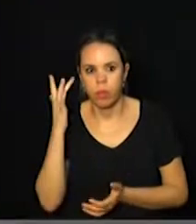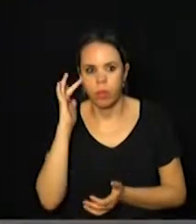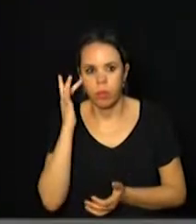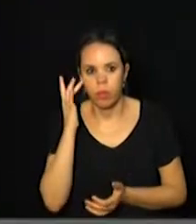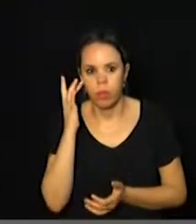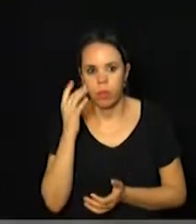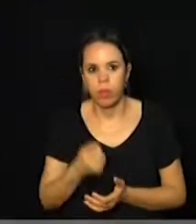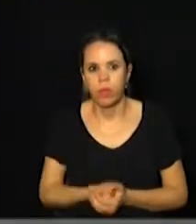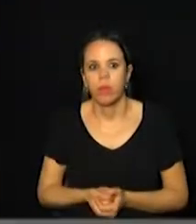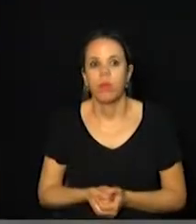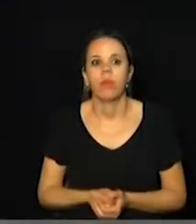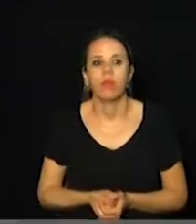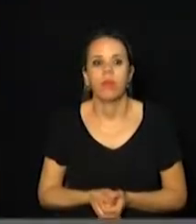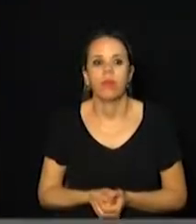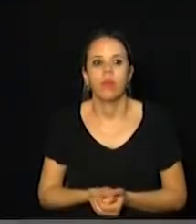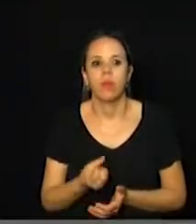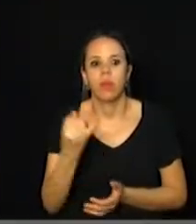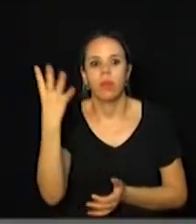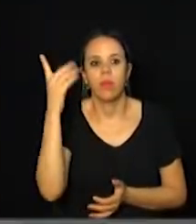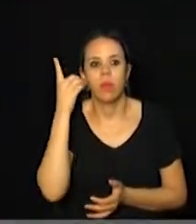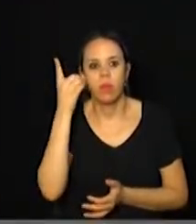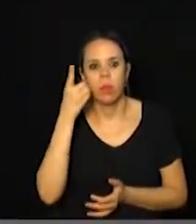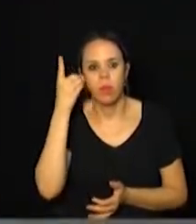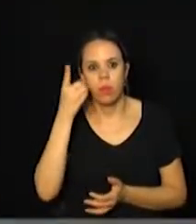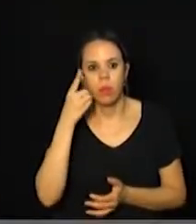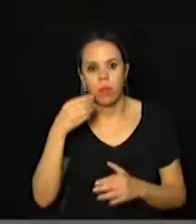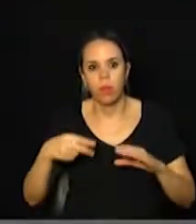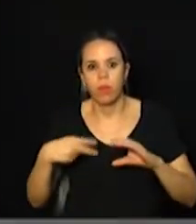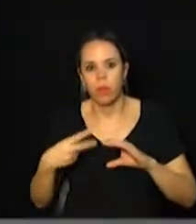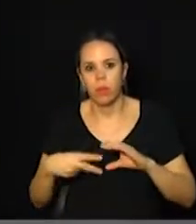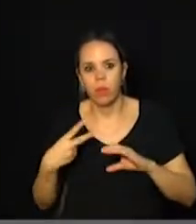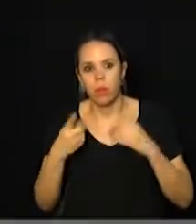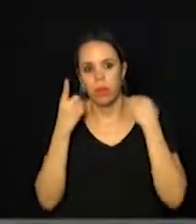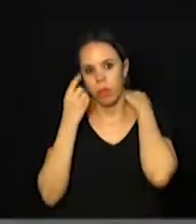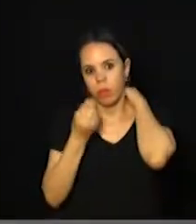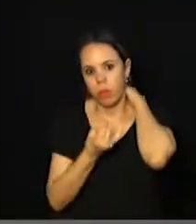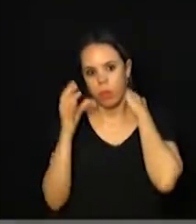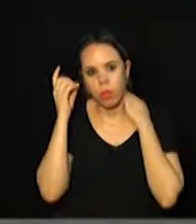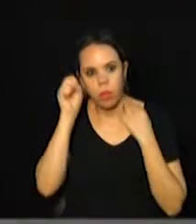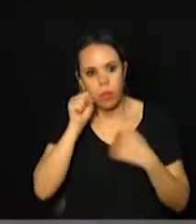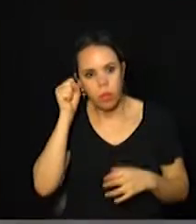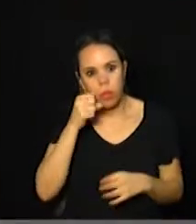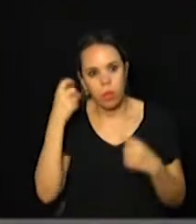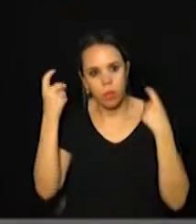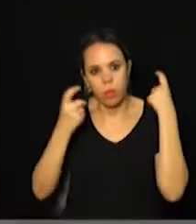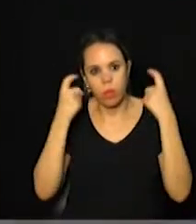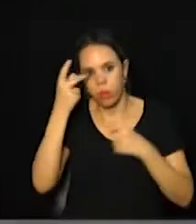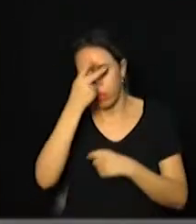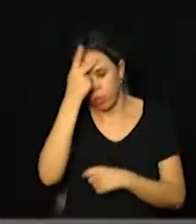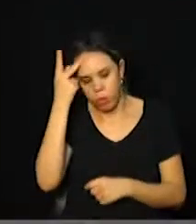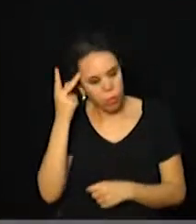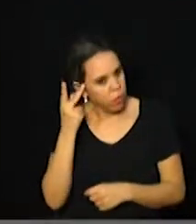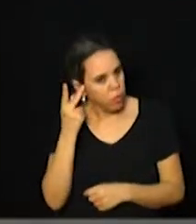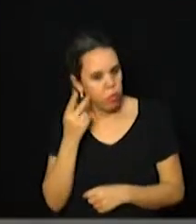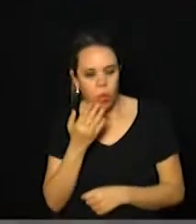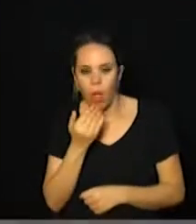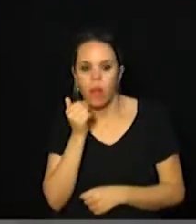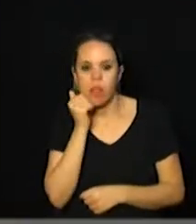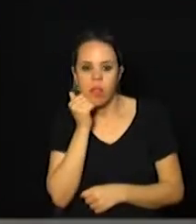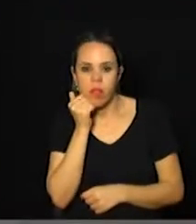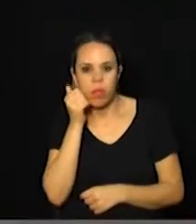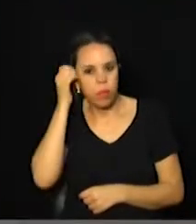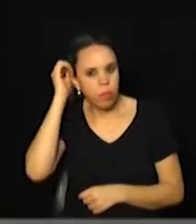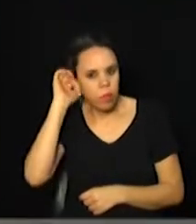que quantos deputados lá da Câmara dos Deputados condicionador tão preocupado com o pessoal tá come doce